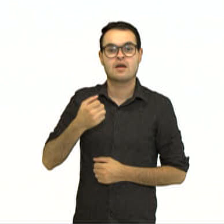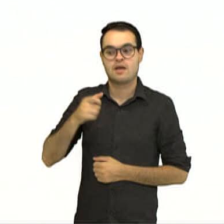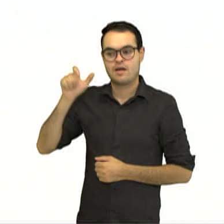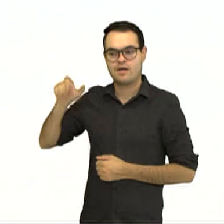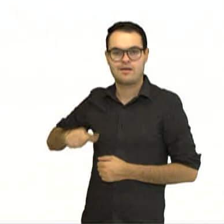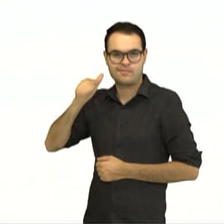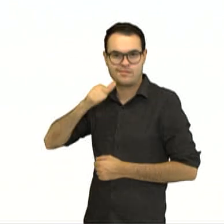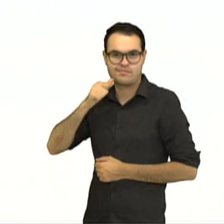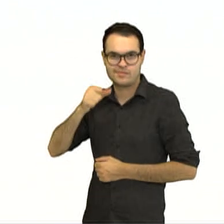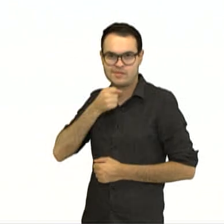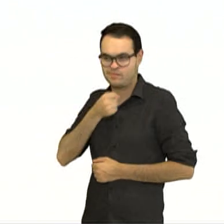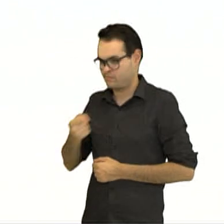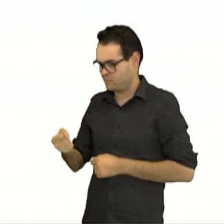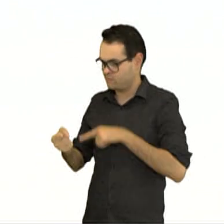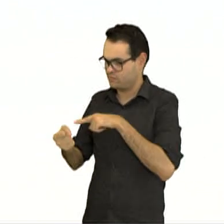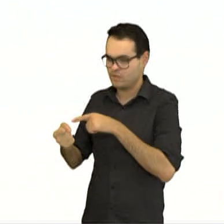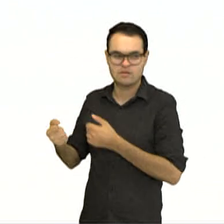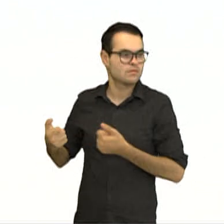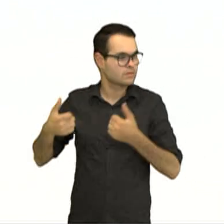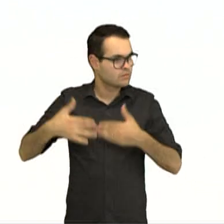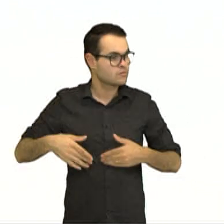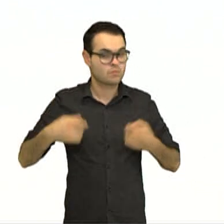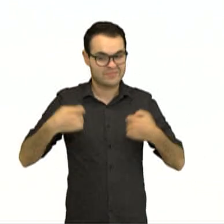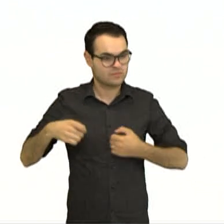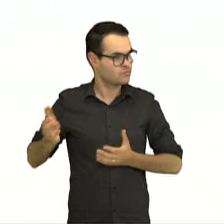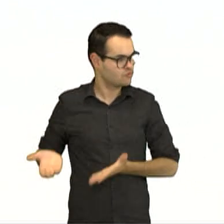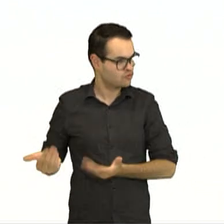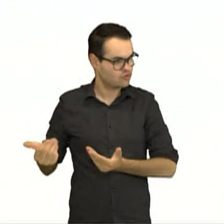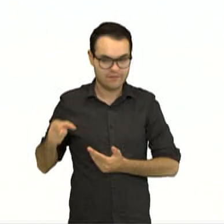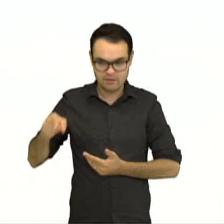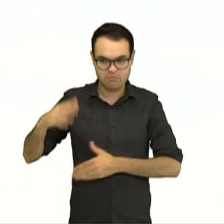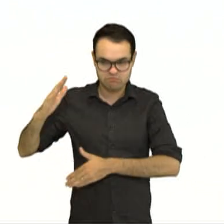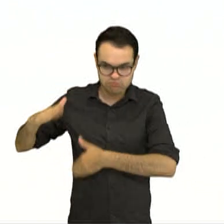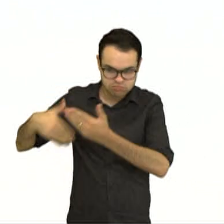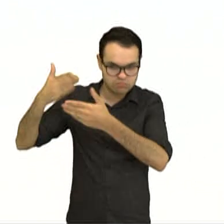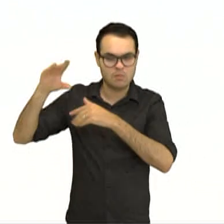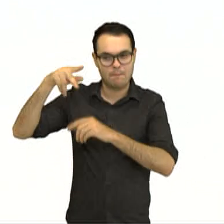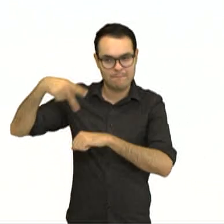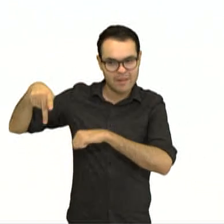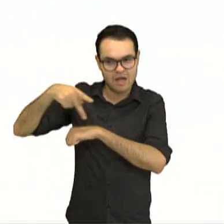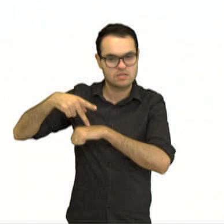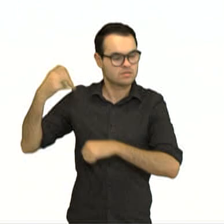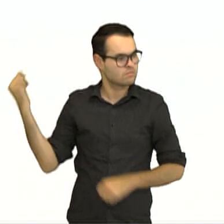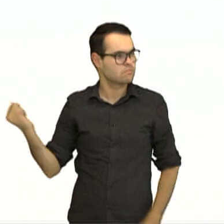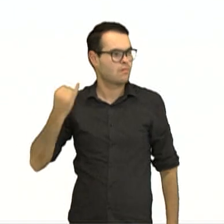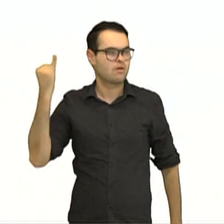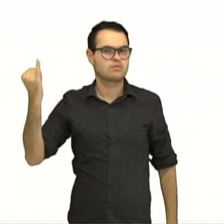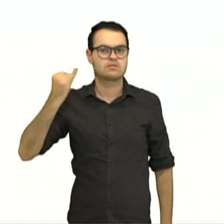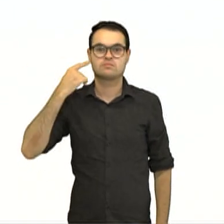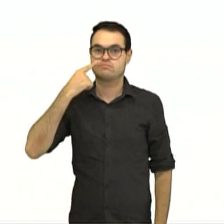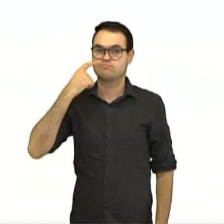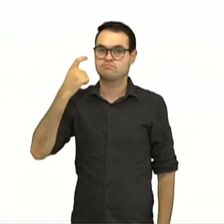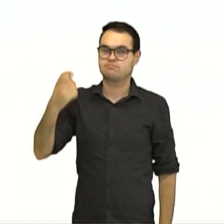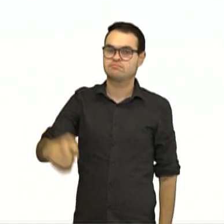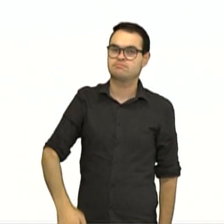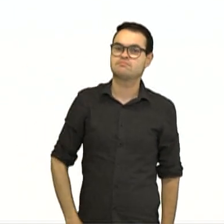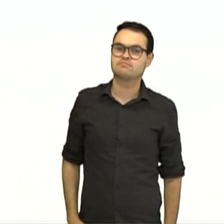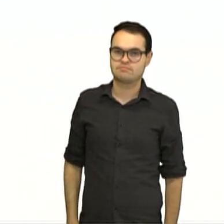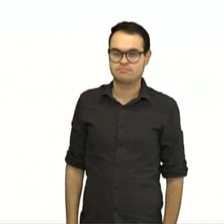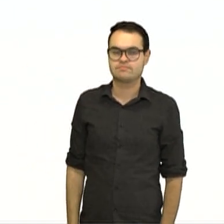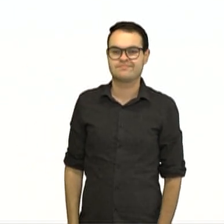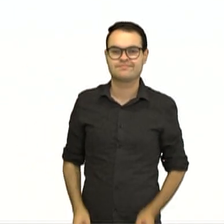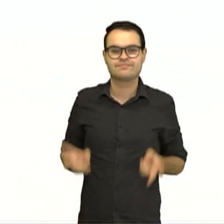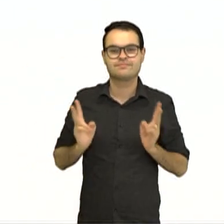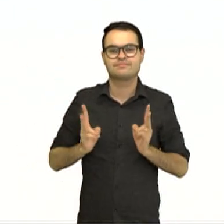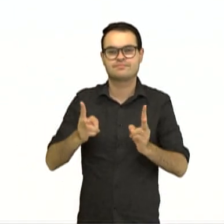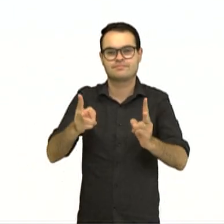entrevistada valoriza a participação dos jovens na evolução de seu país. Olha que interessante.